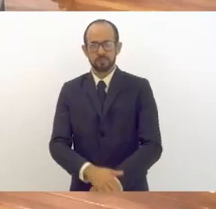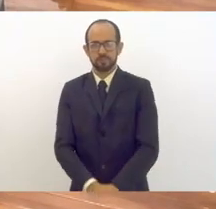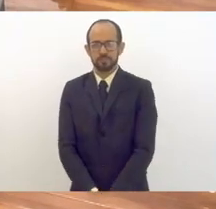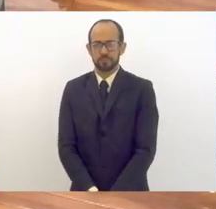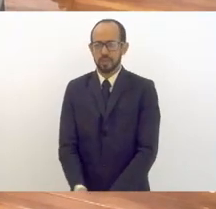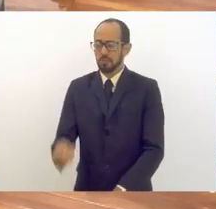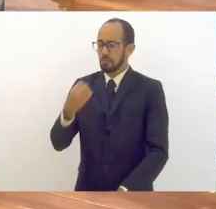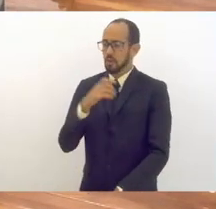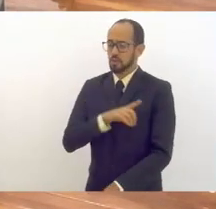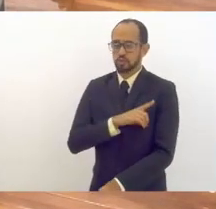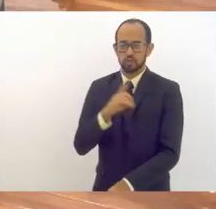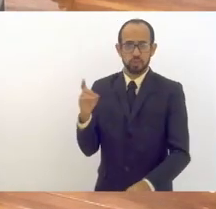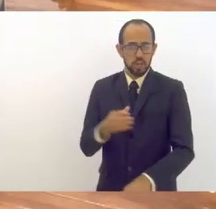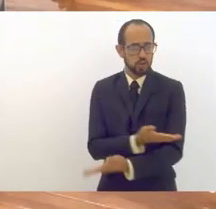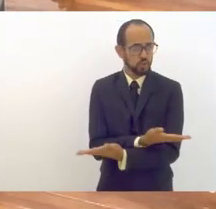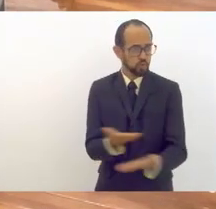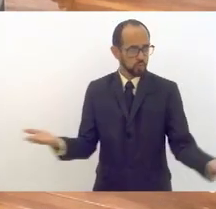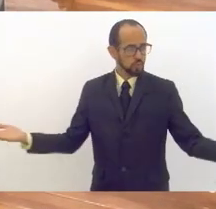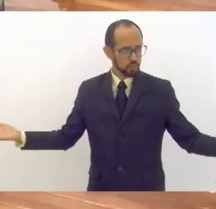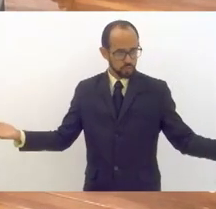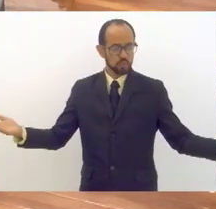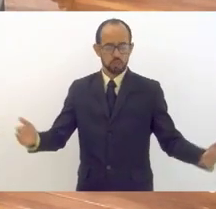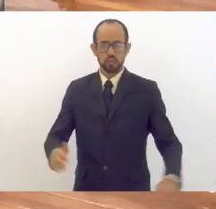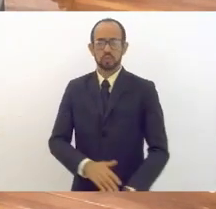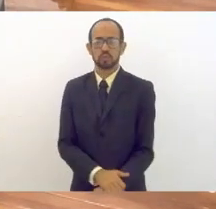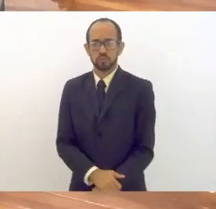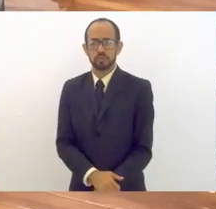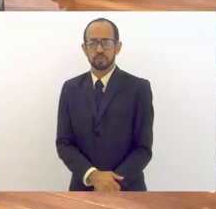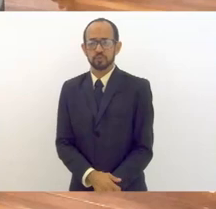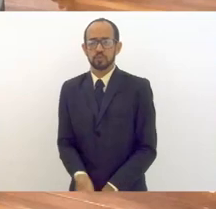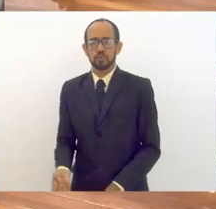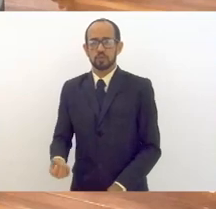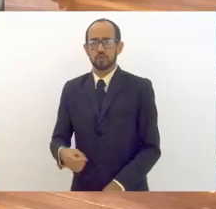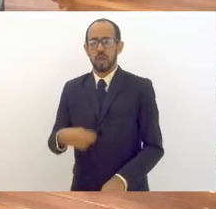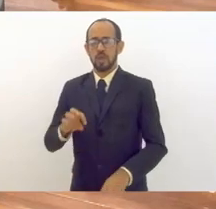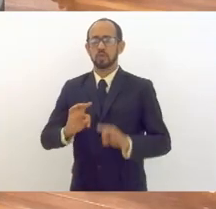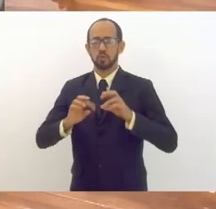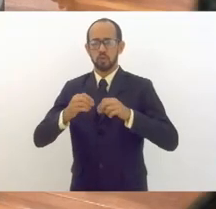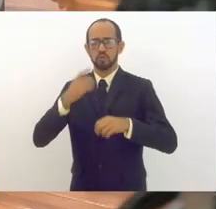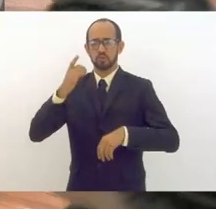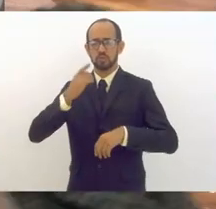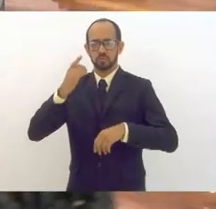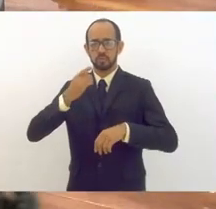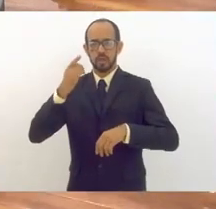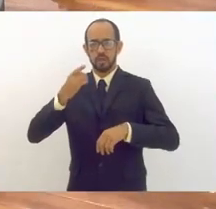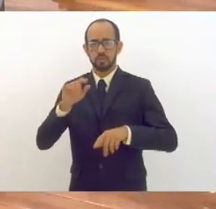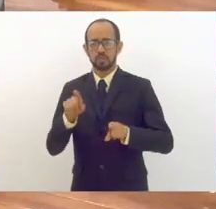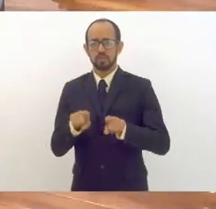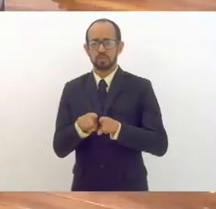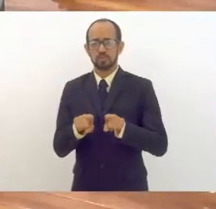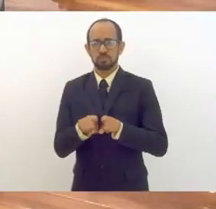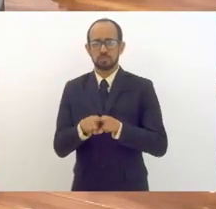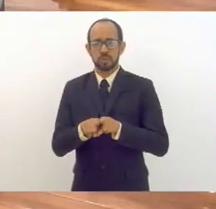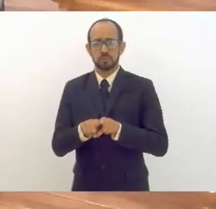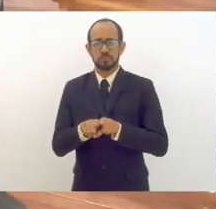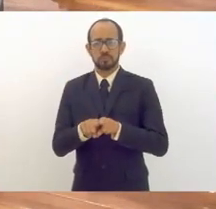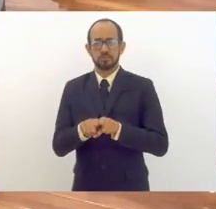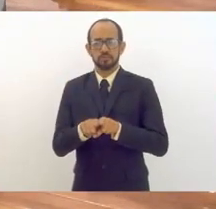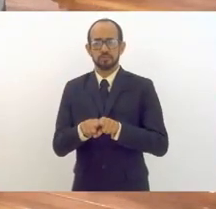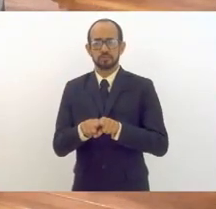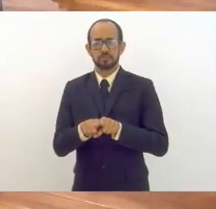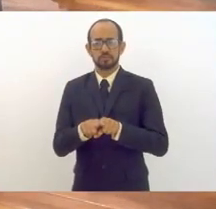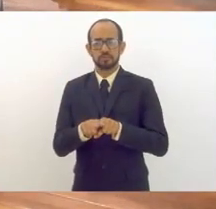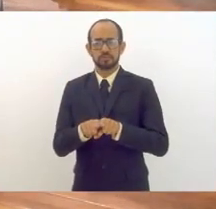Bom dia a todas e todos, os nobres deputados e deputadas, os companheiros